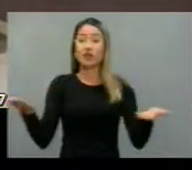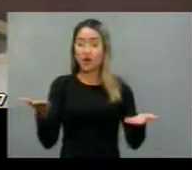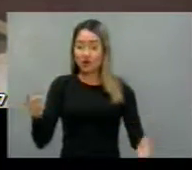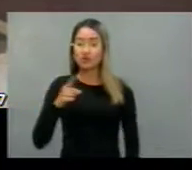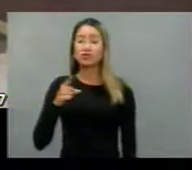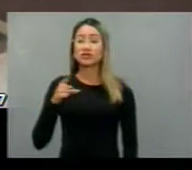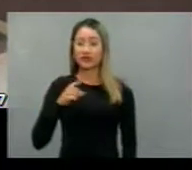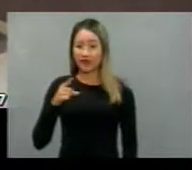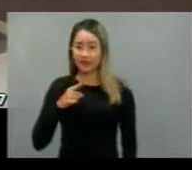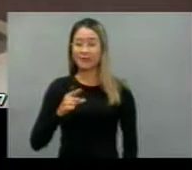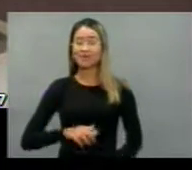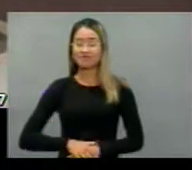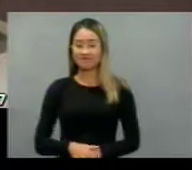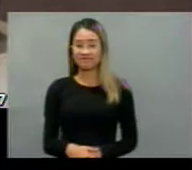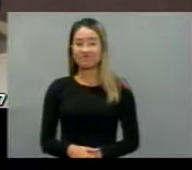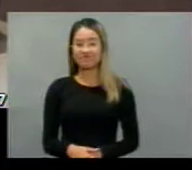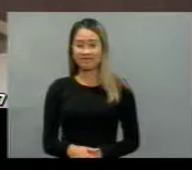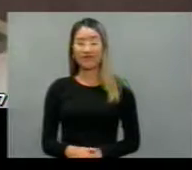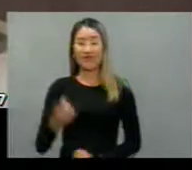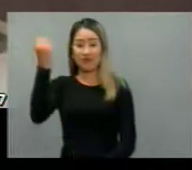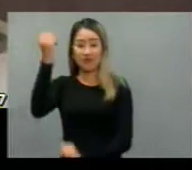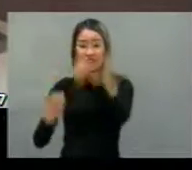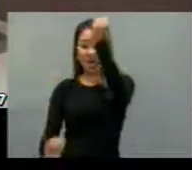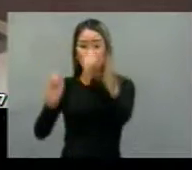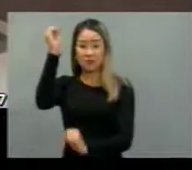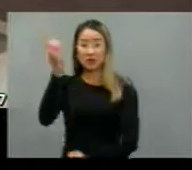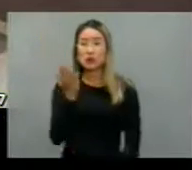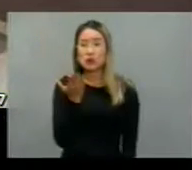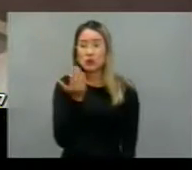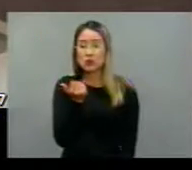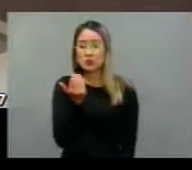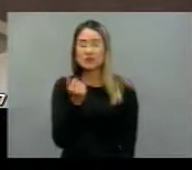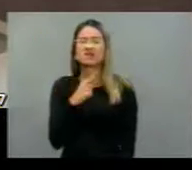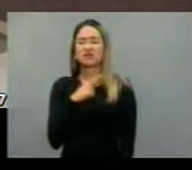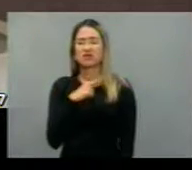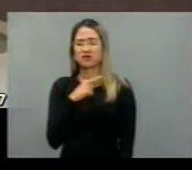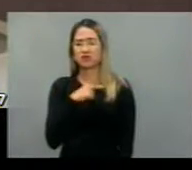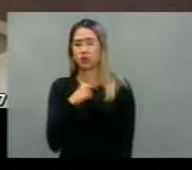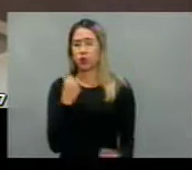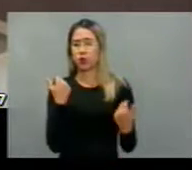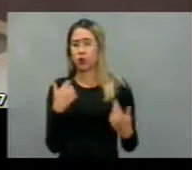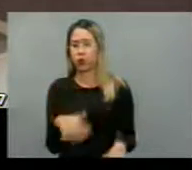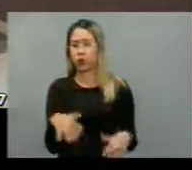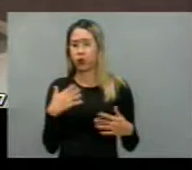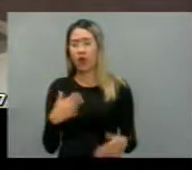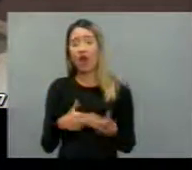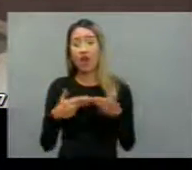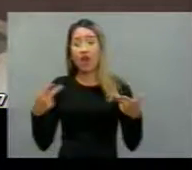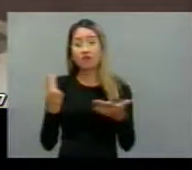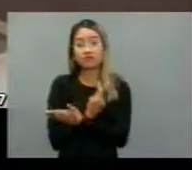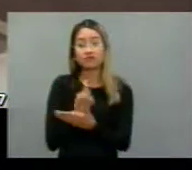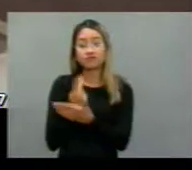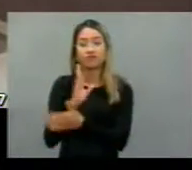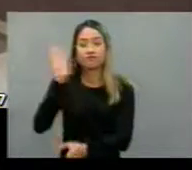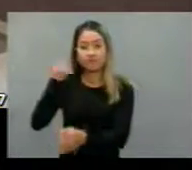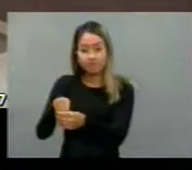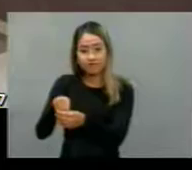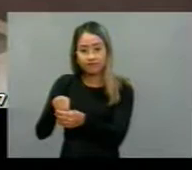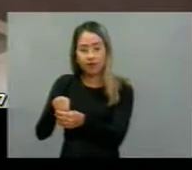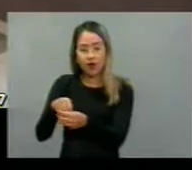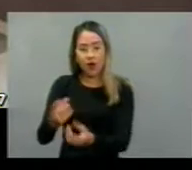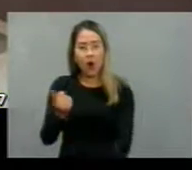século XXI. Absolutamente contemporânea, me lembra aqui o jornalista Luciano Huck ao lado. Absolutamente